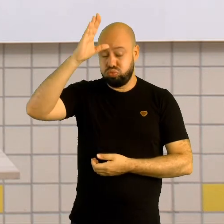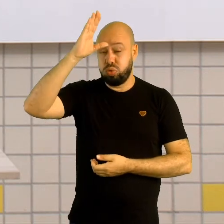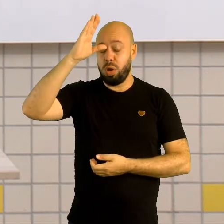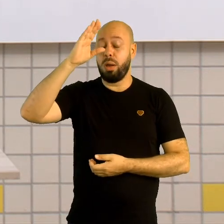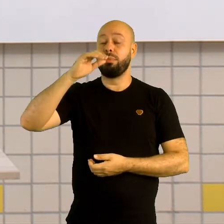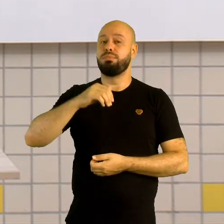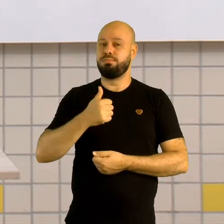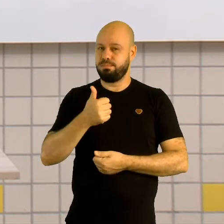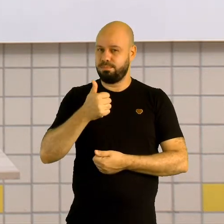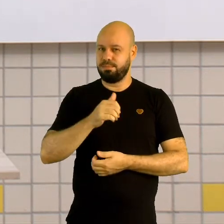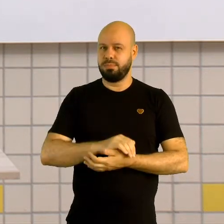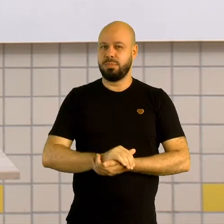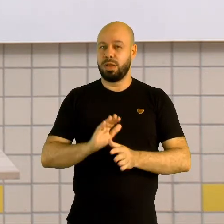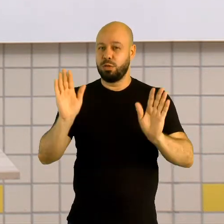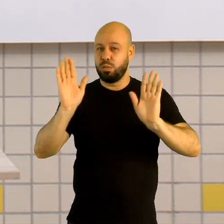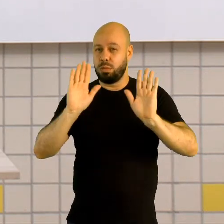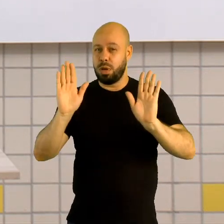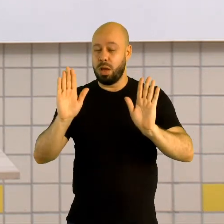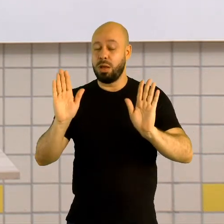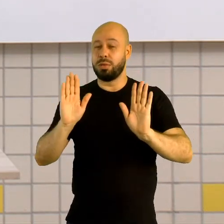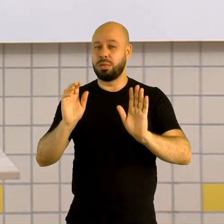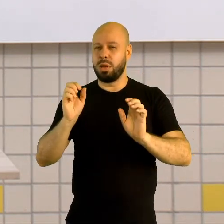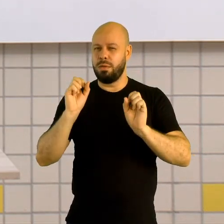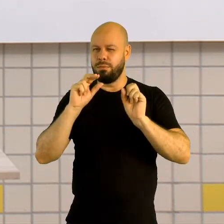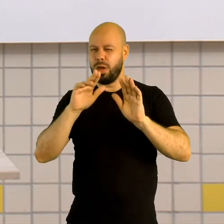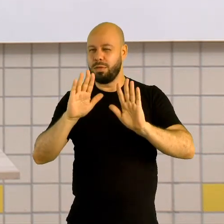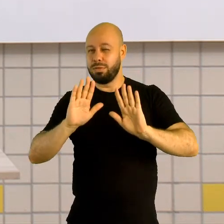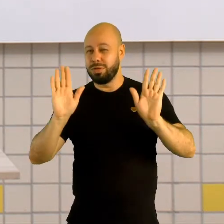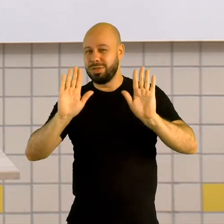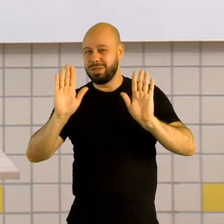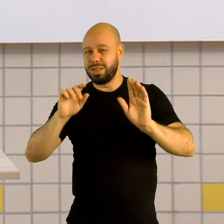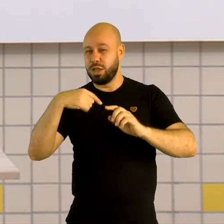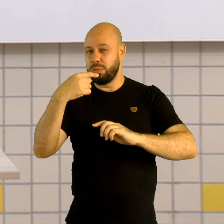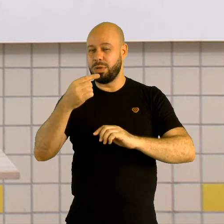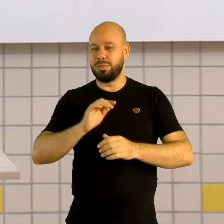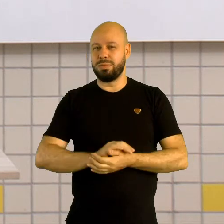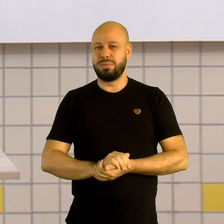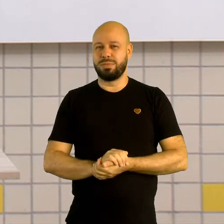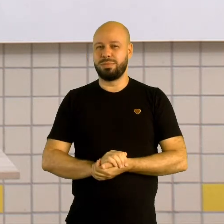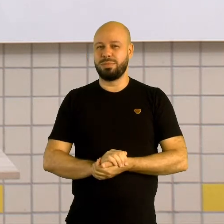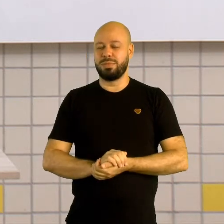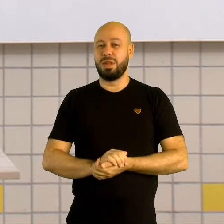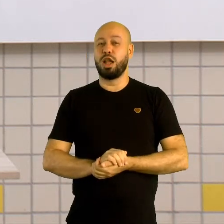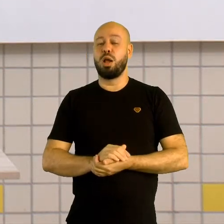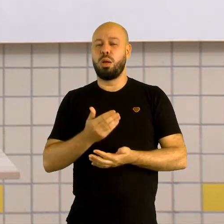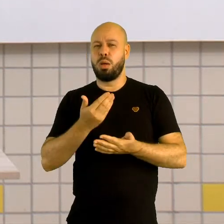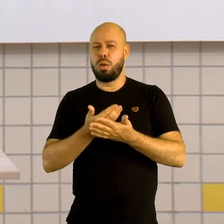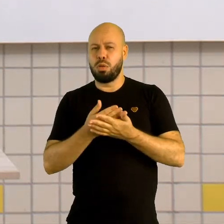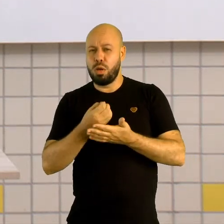maior. Bye bye, see you later. Have a good study.